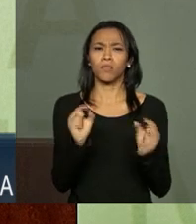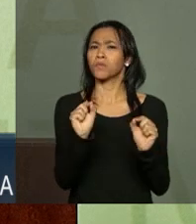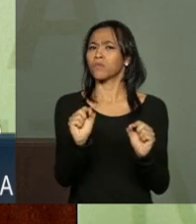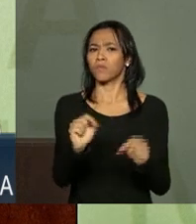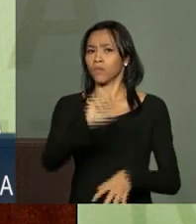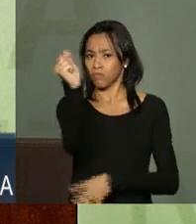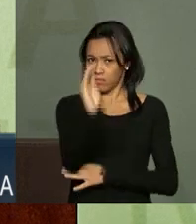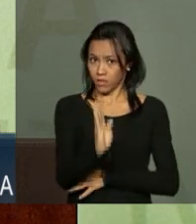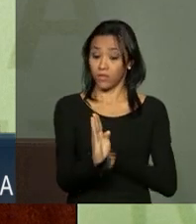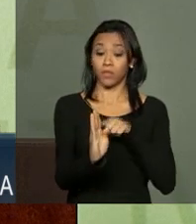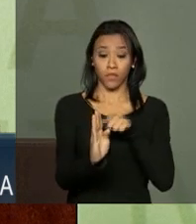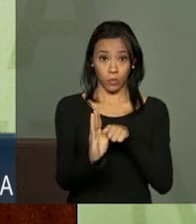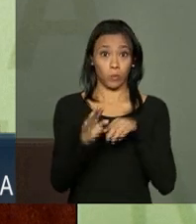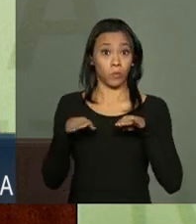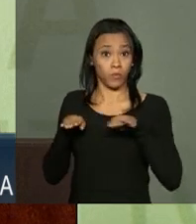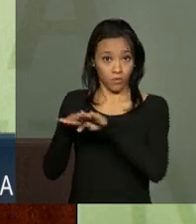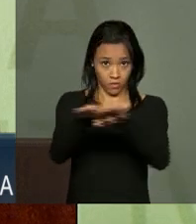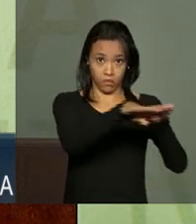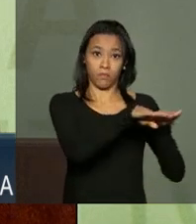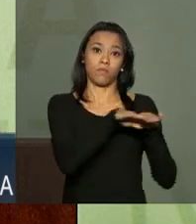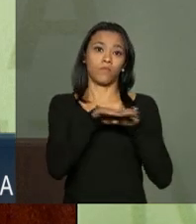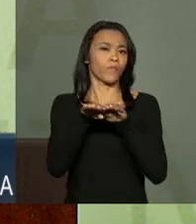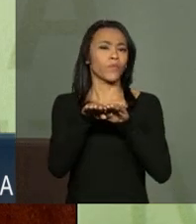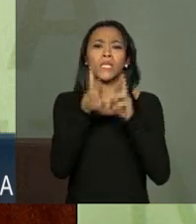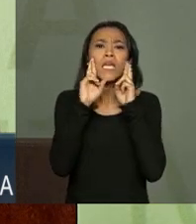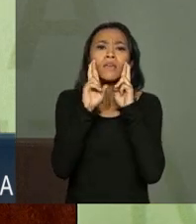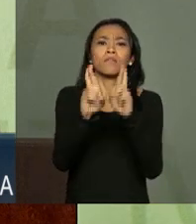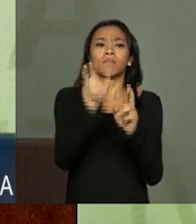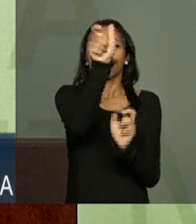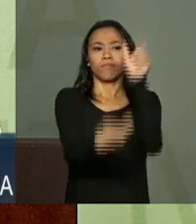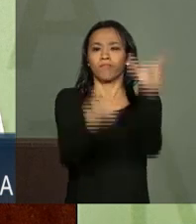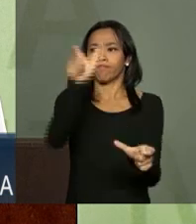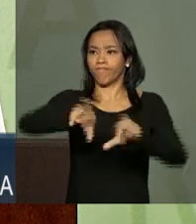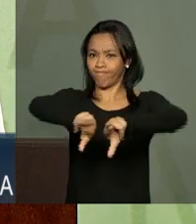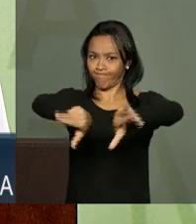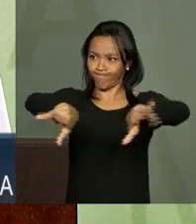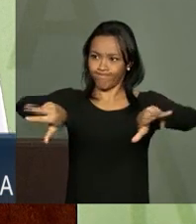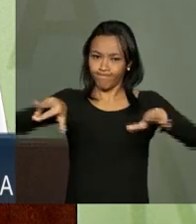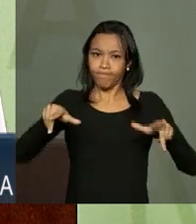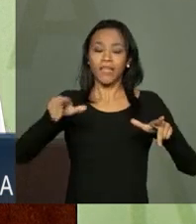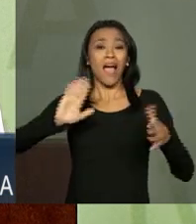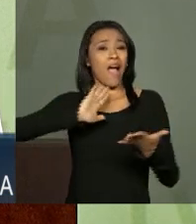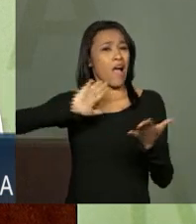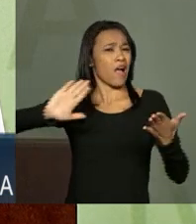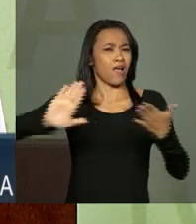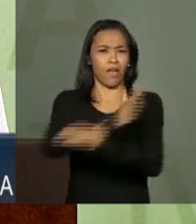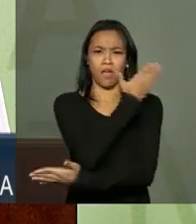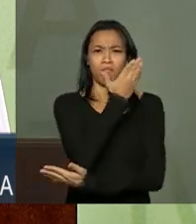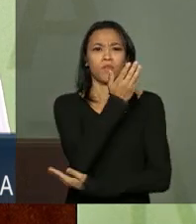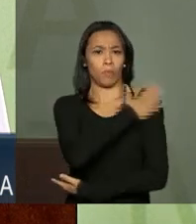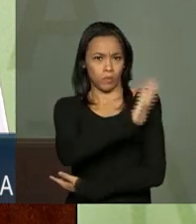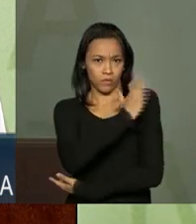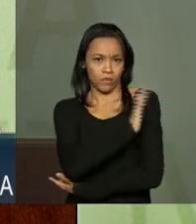Brasil mais igual, que respeite a diversidade, que acabe com o preconceito,